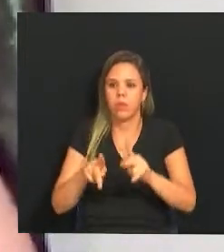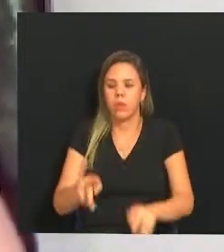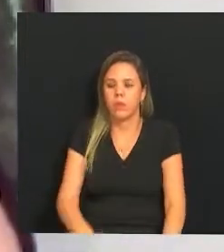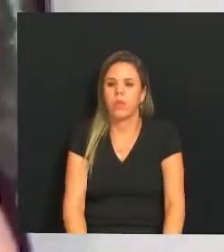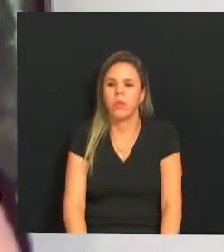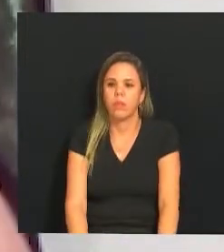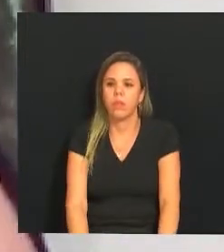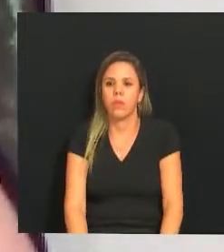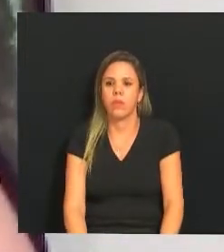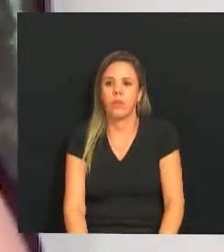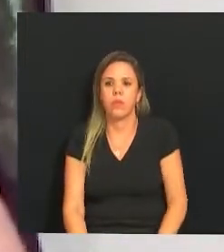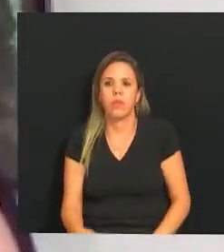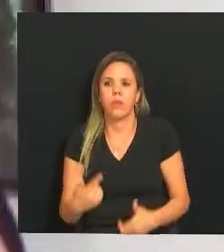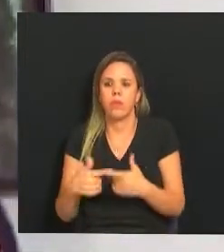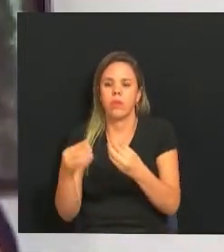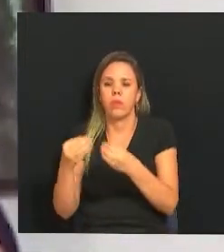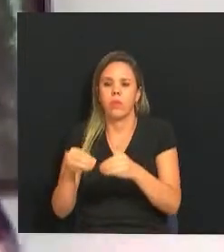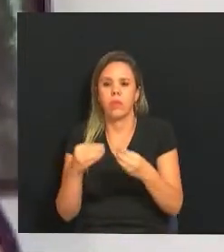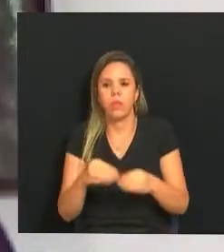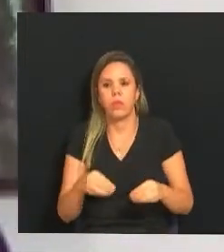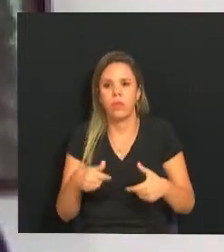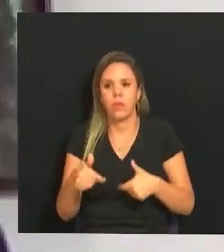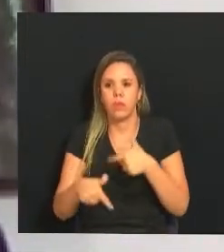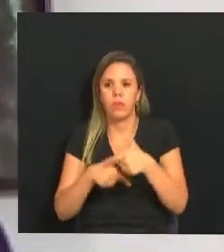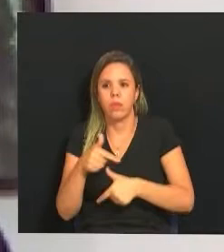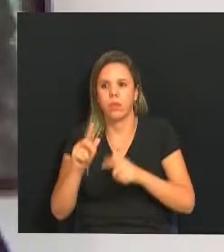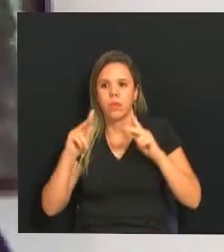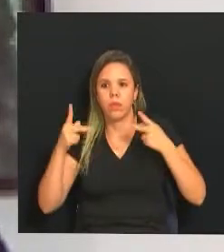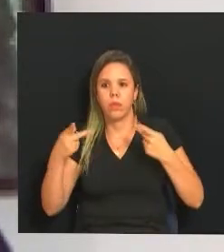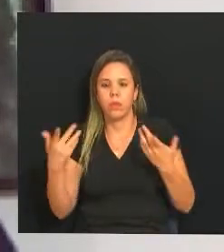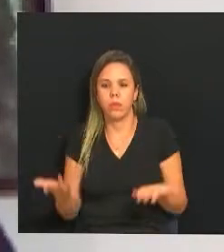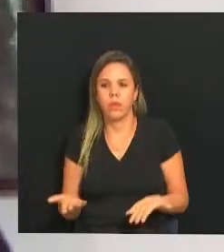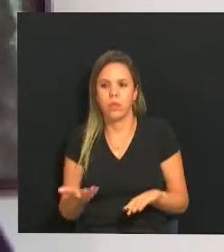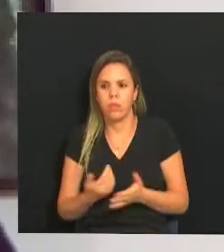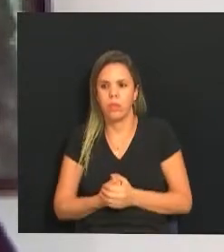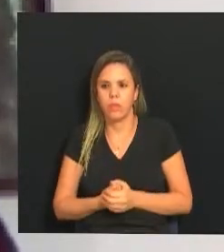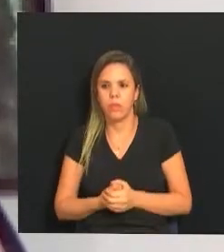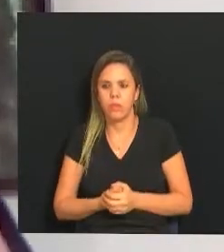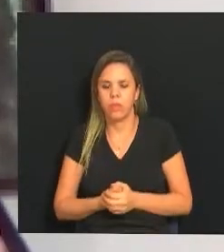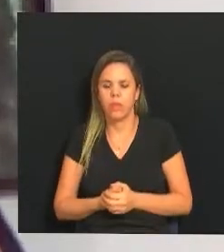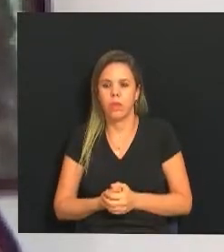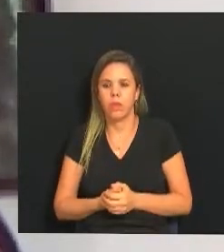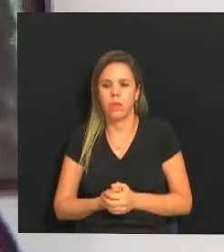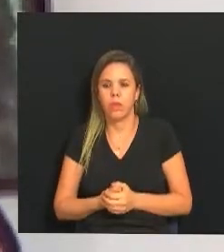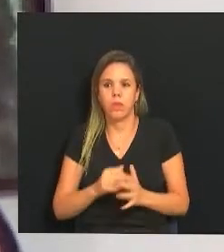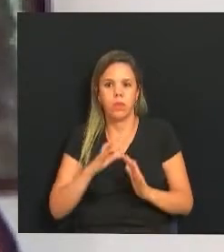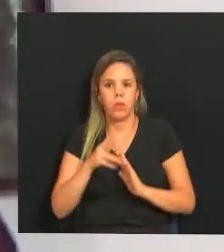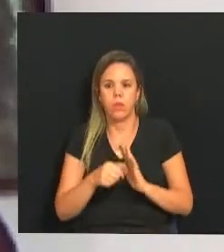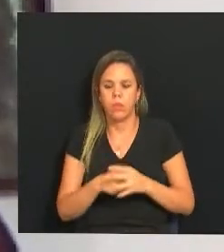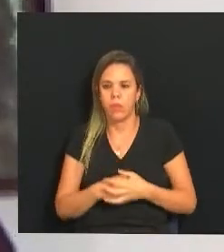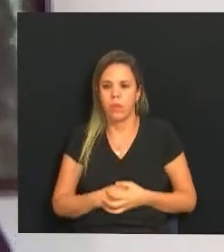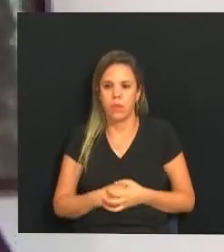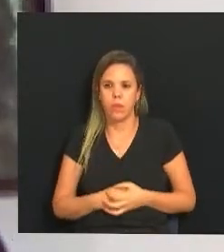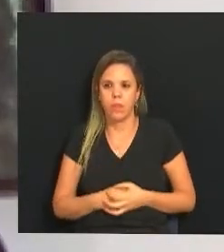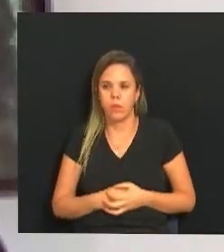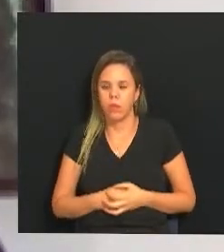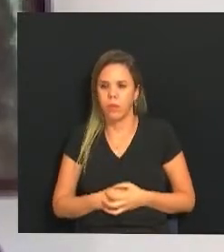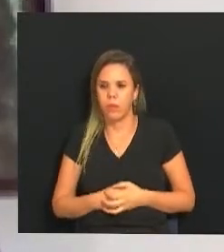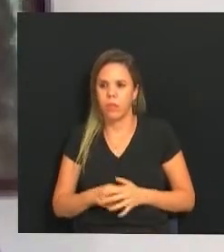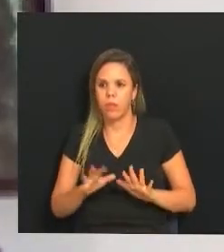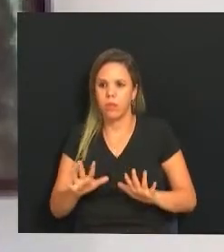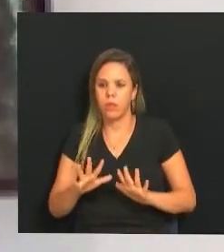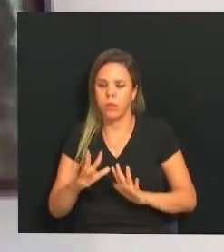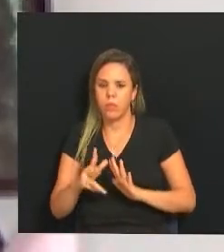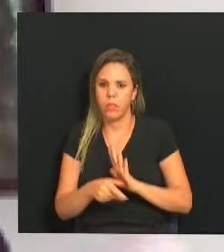ele causa impacto. Então, toda atividade humana causa algum impacto ao meio ambiente. Então, apesar do